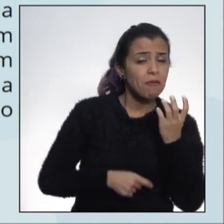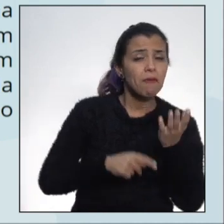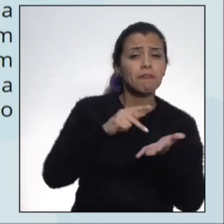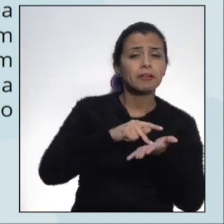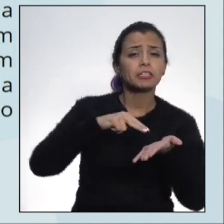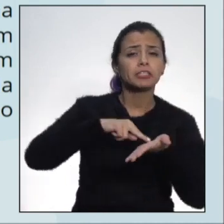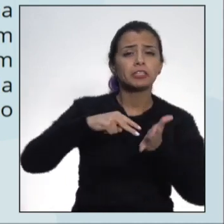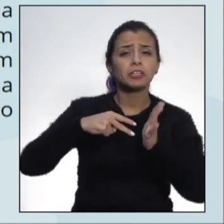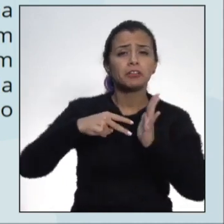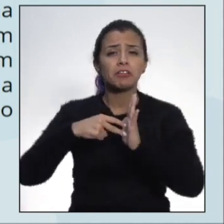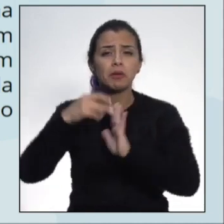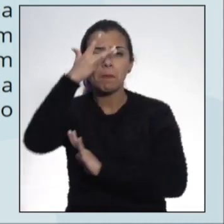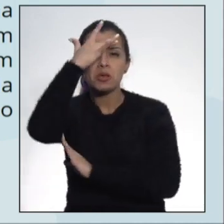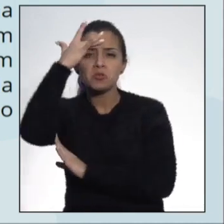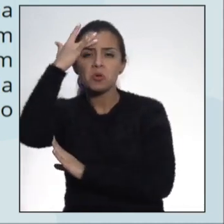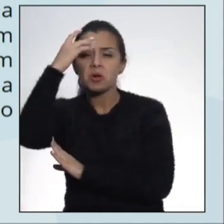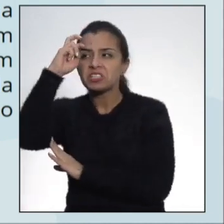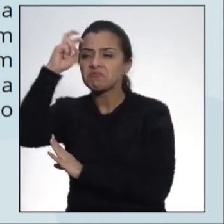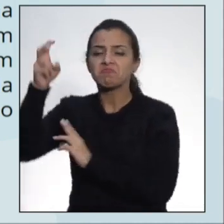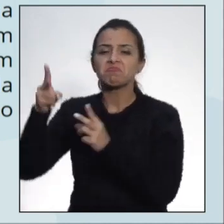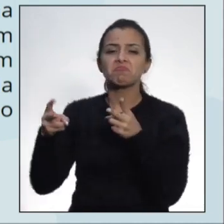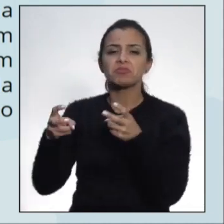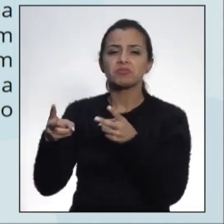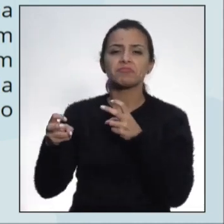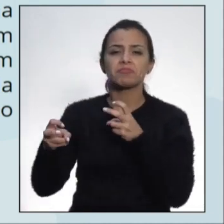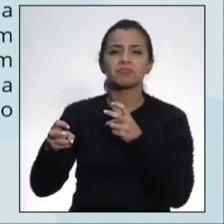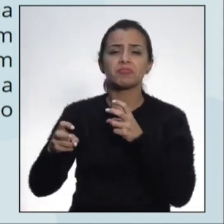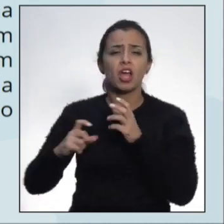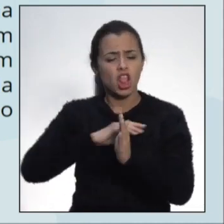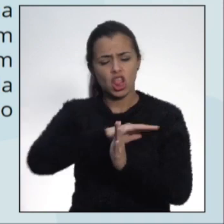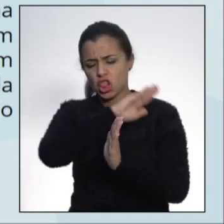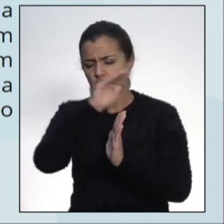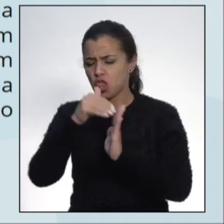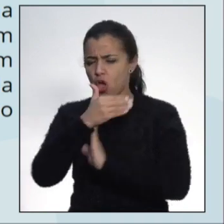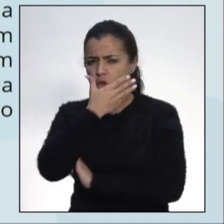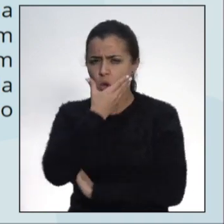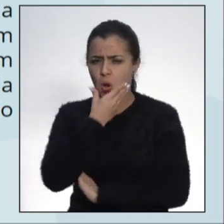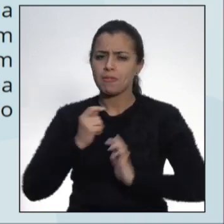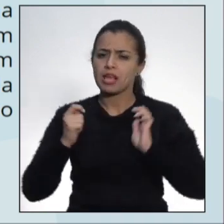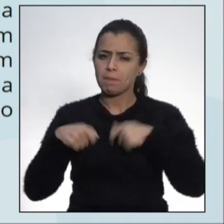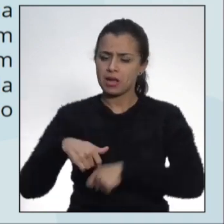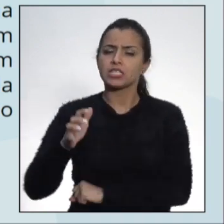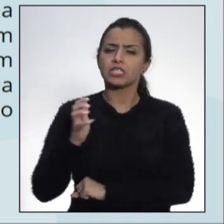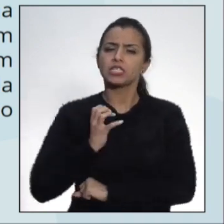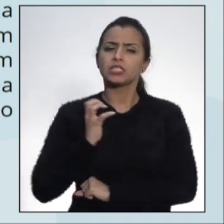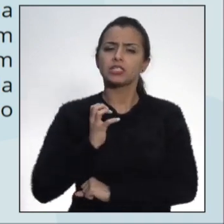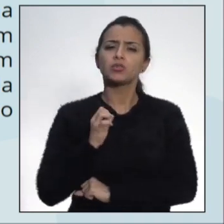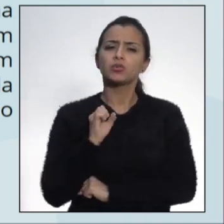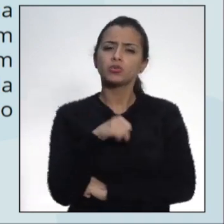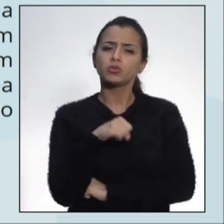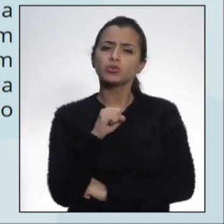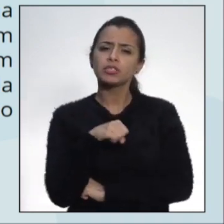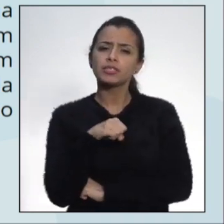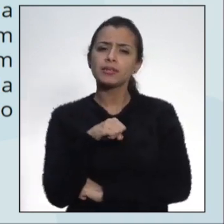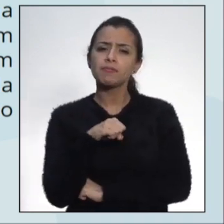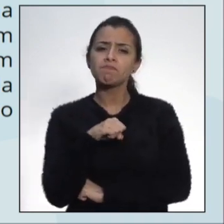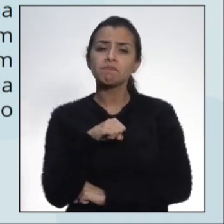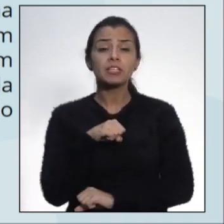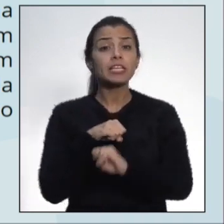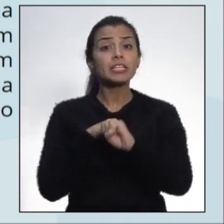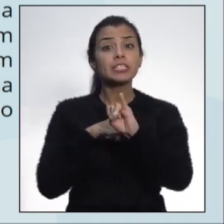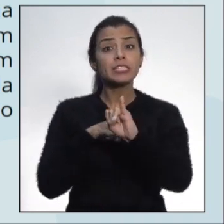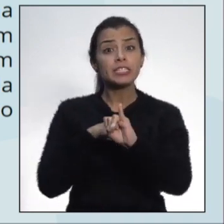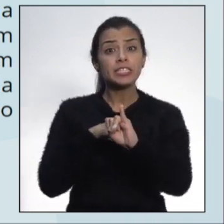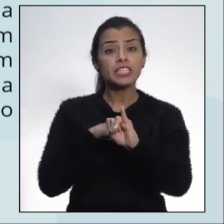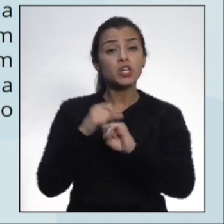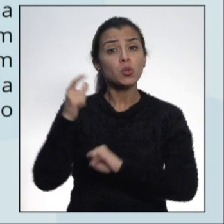alcançar. Todo homem pode ser rico, se atinar com o verdadeiro caminho